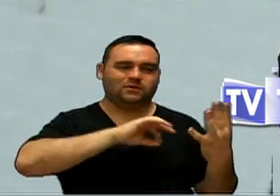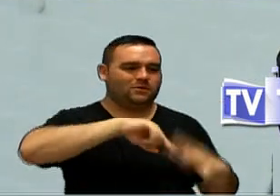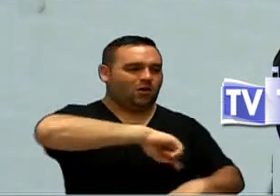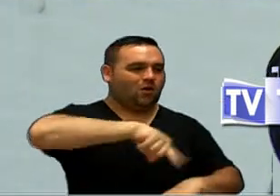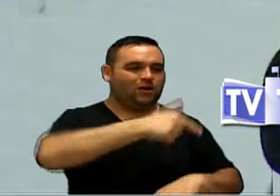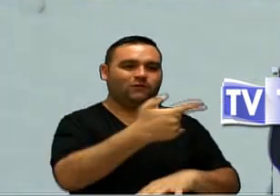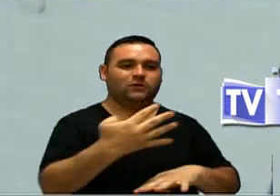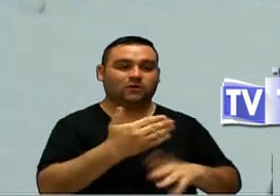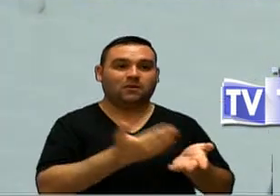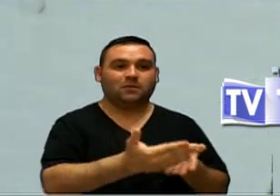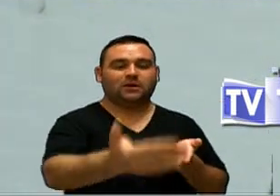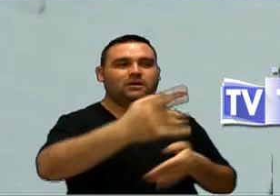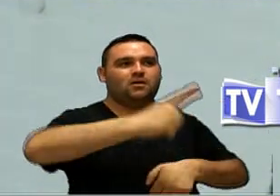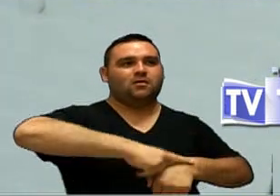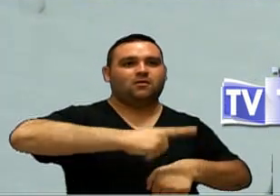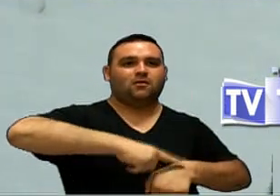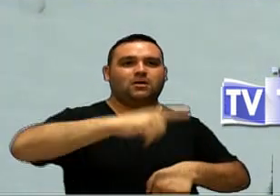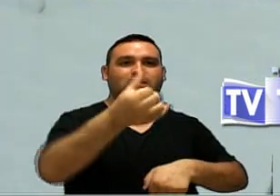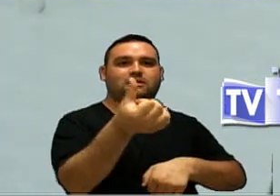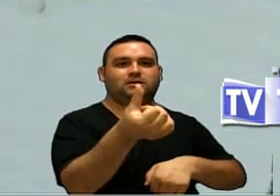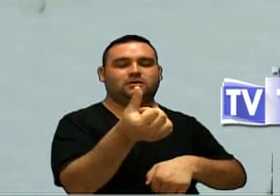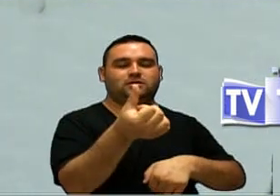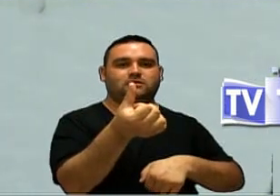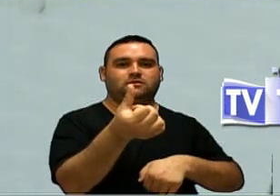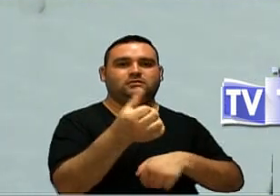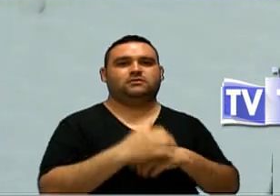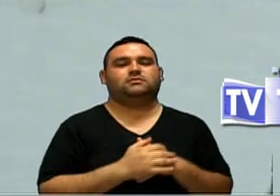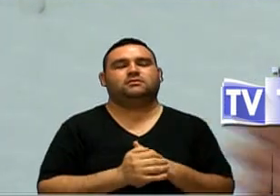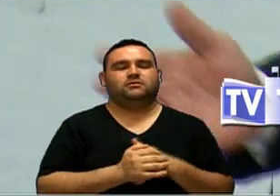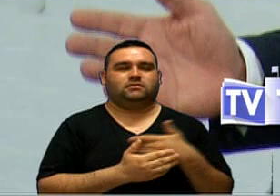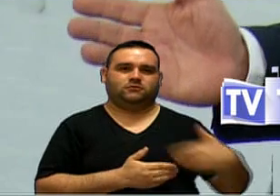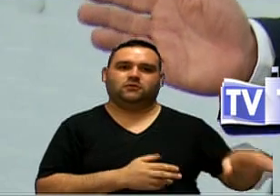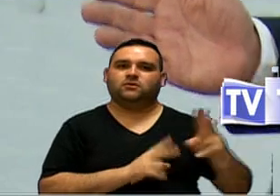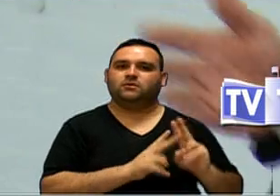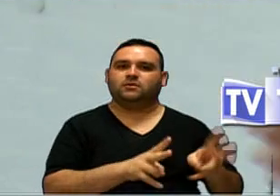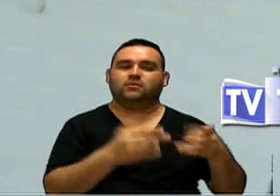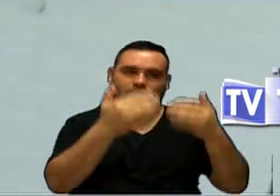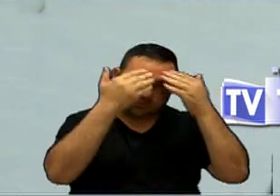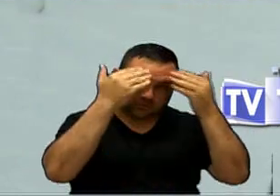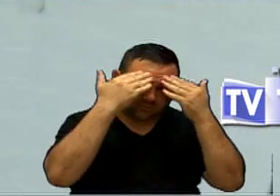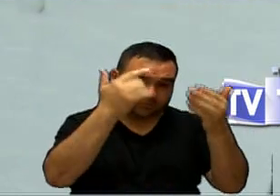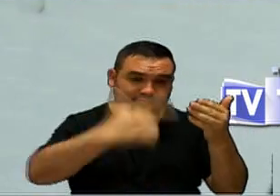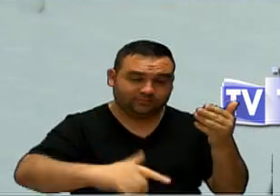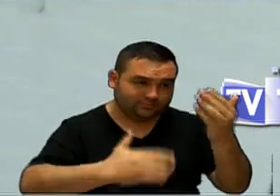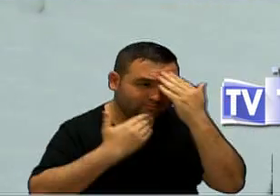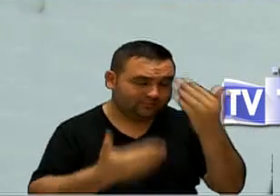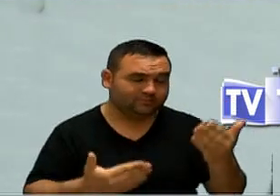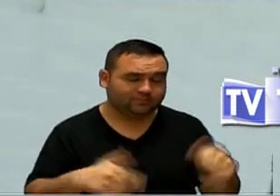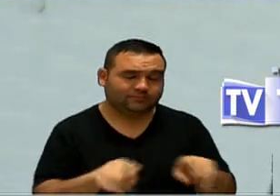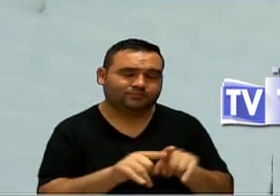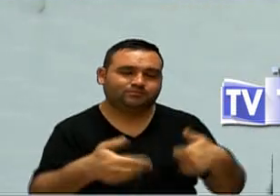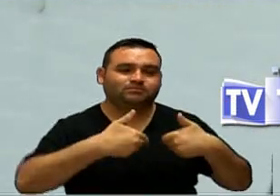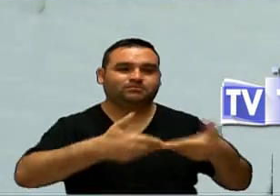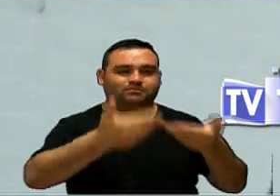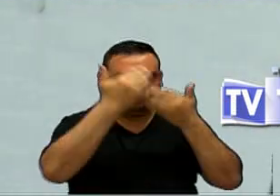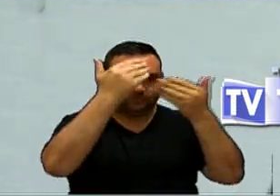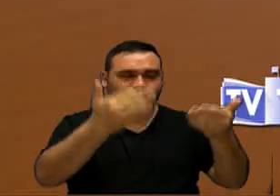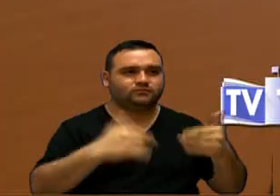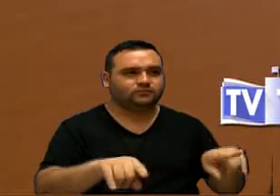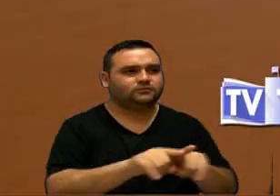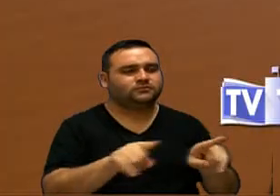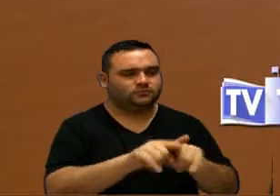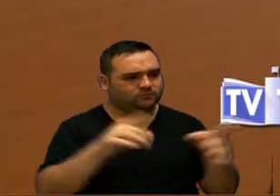24 horas a partir das 18 horas. Mas eu agradeço novamente, presidente, obrigado pelo convite. E obrigado